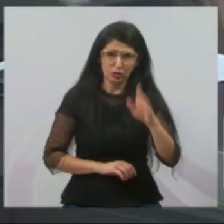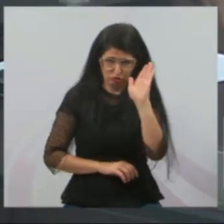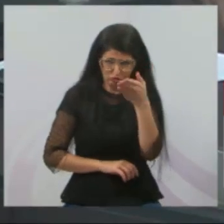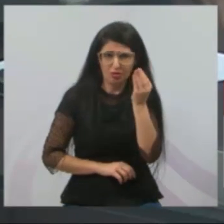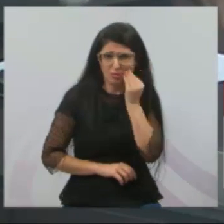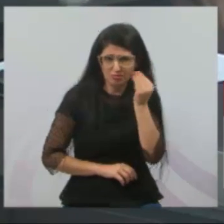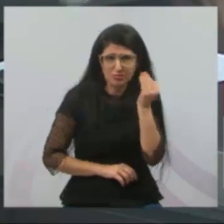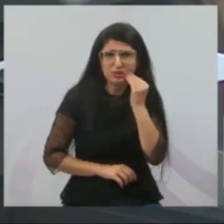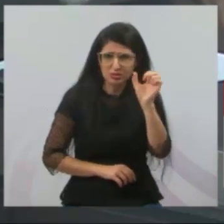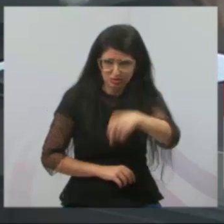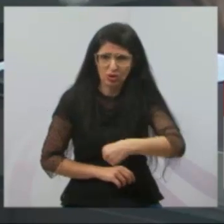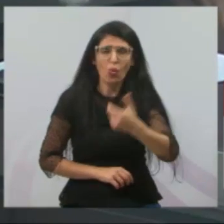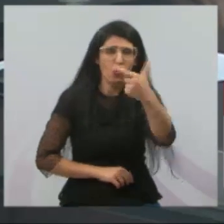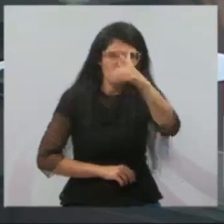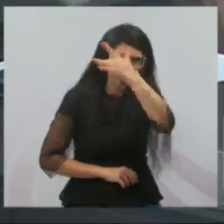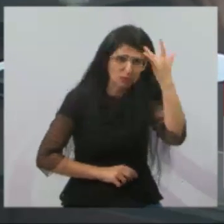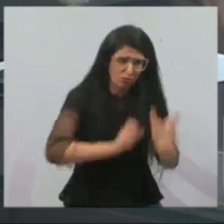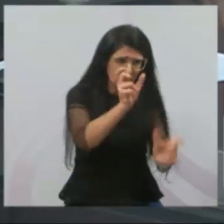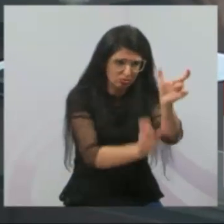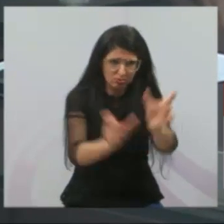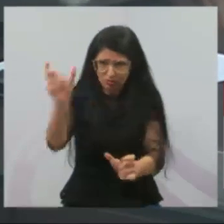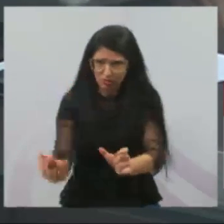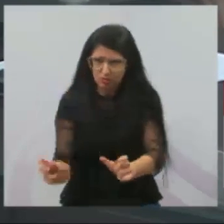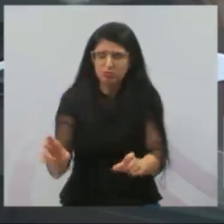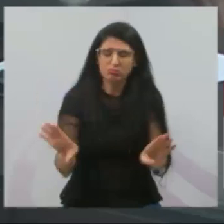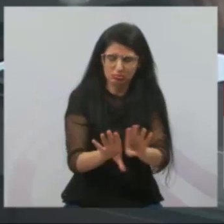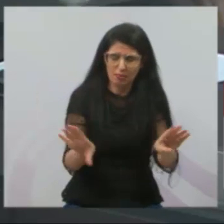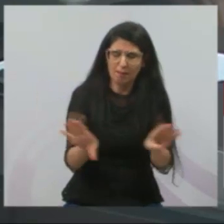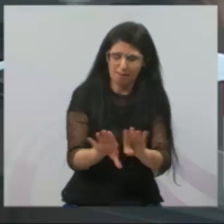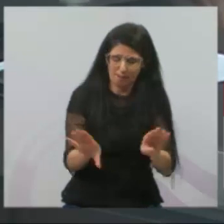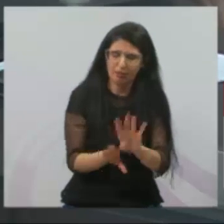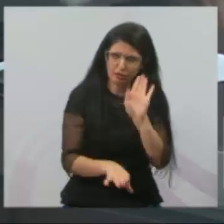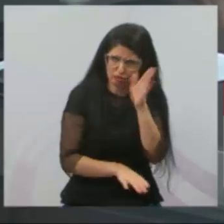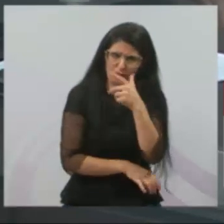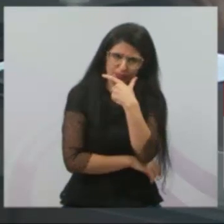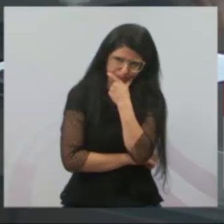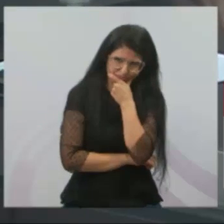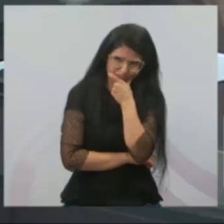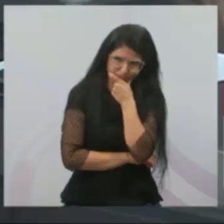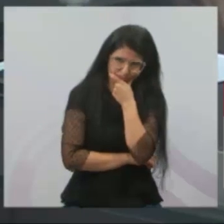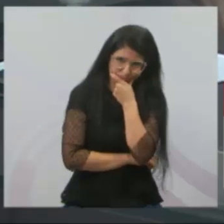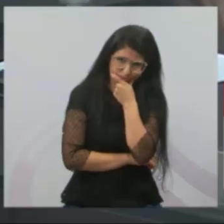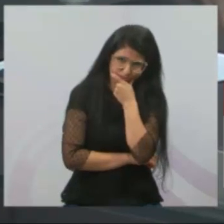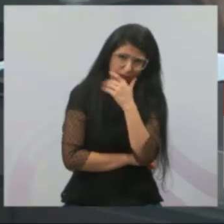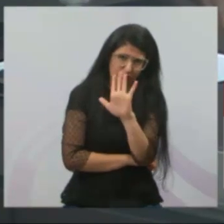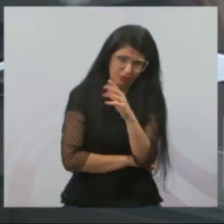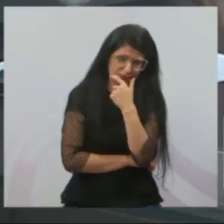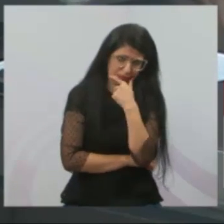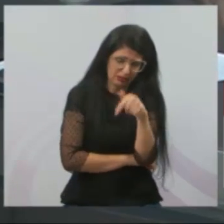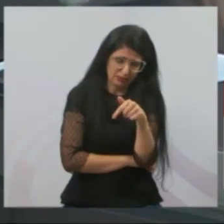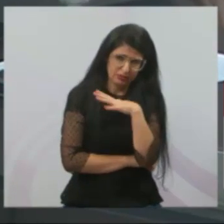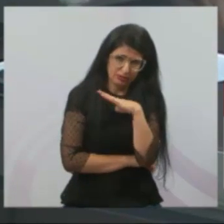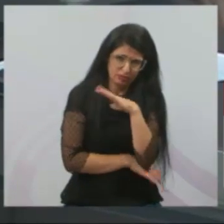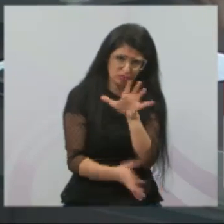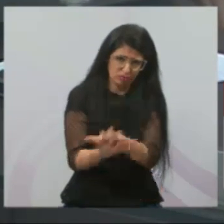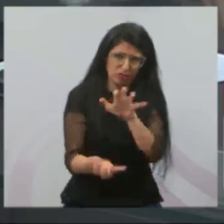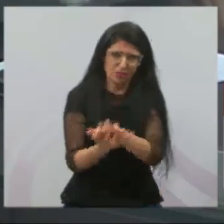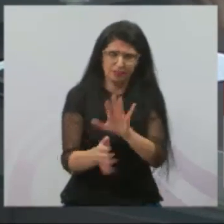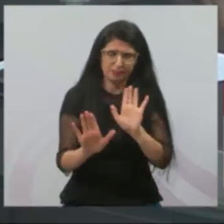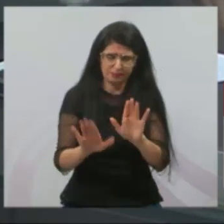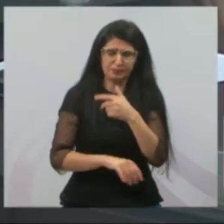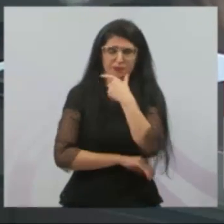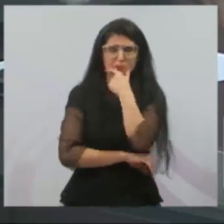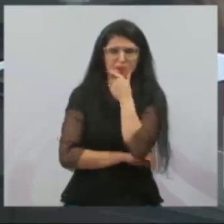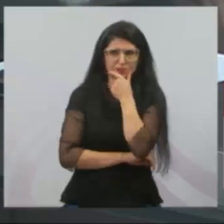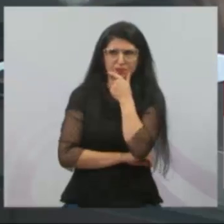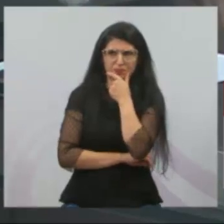assim como outros membros, outros funcionários desse município. Nesse transcorrer